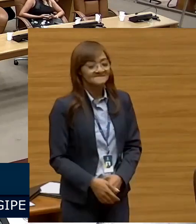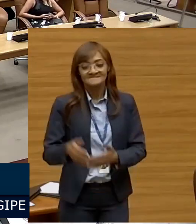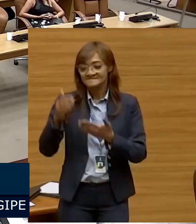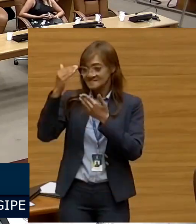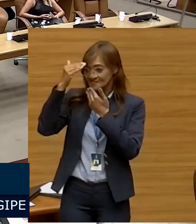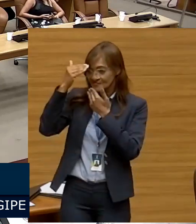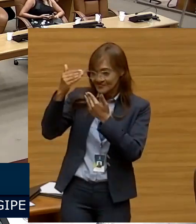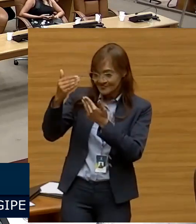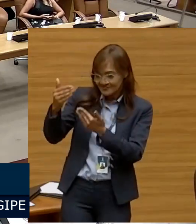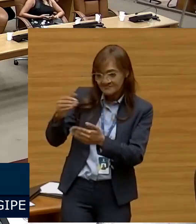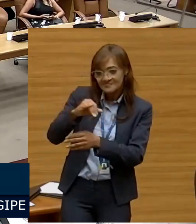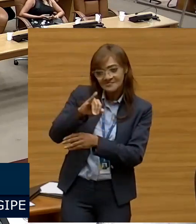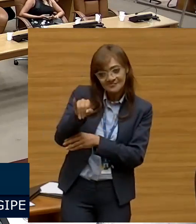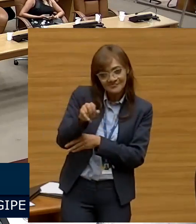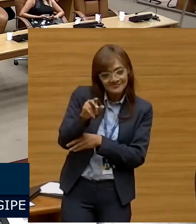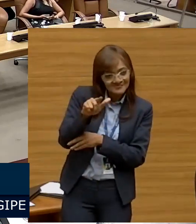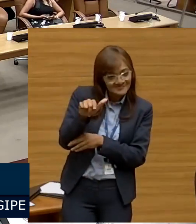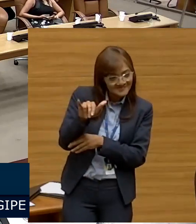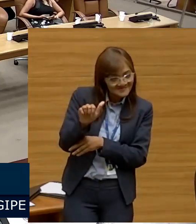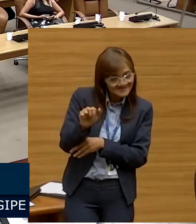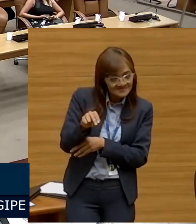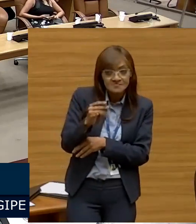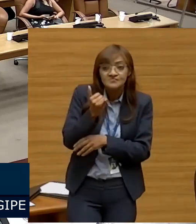Obrigada, Juliana. Desculpa as